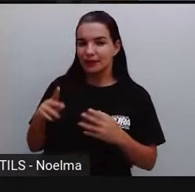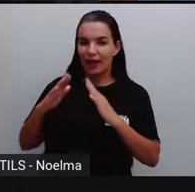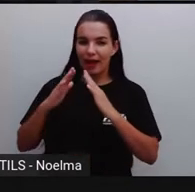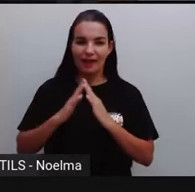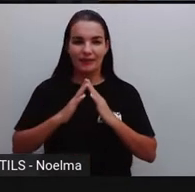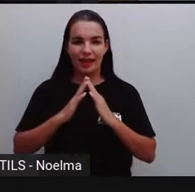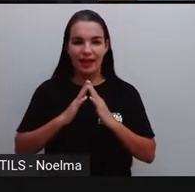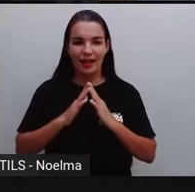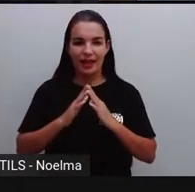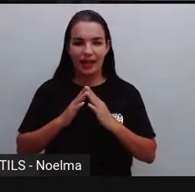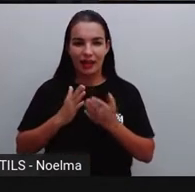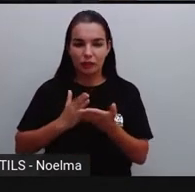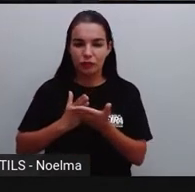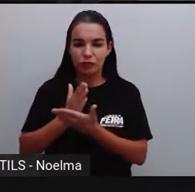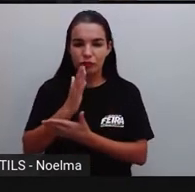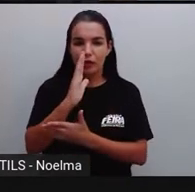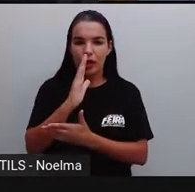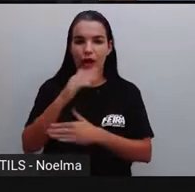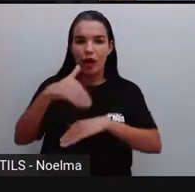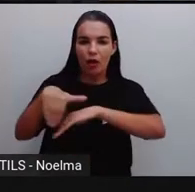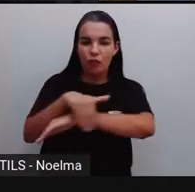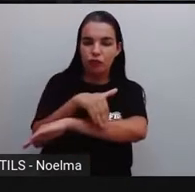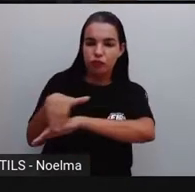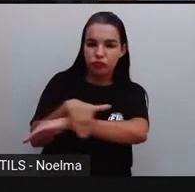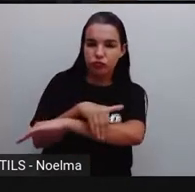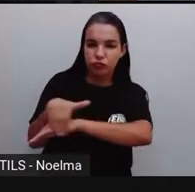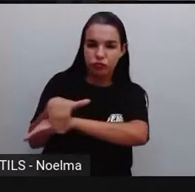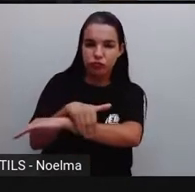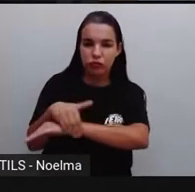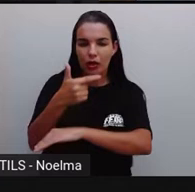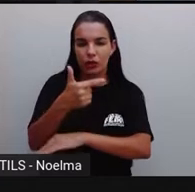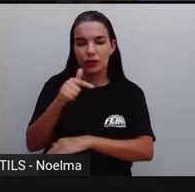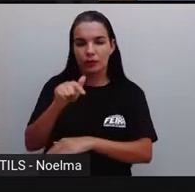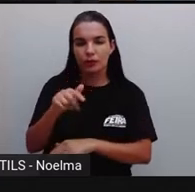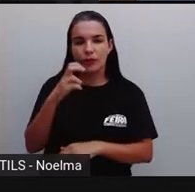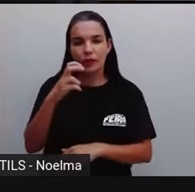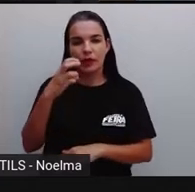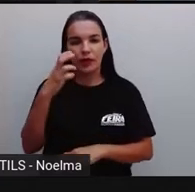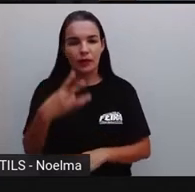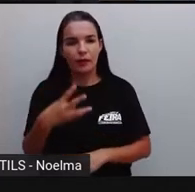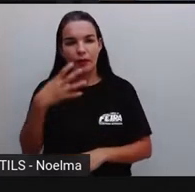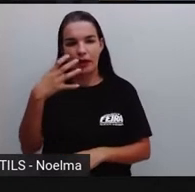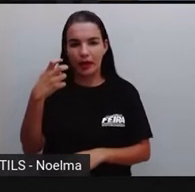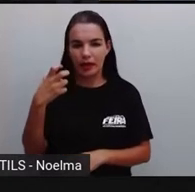casa. Travessia de Passargada, número